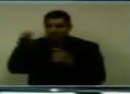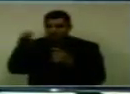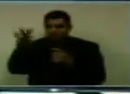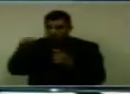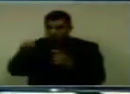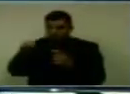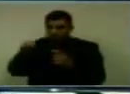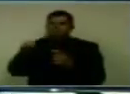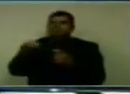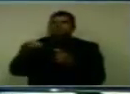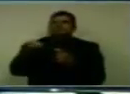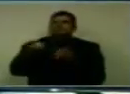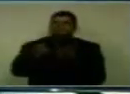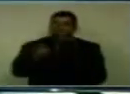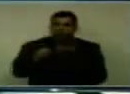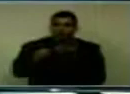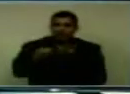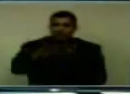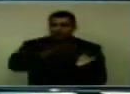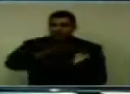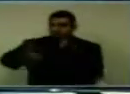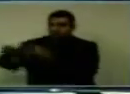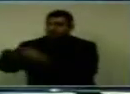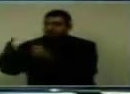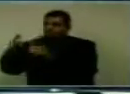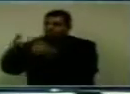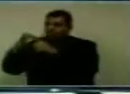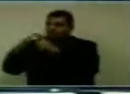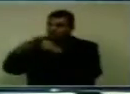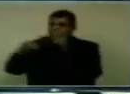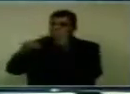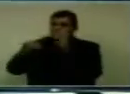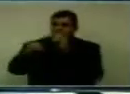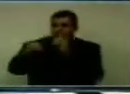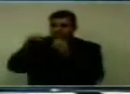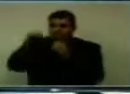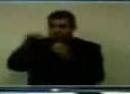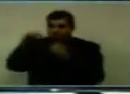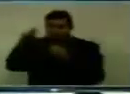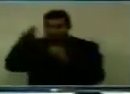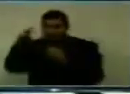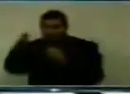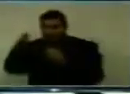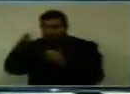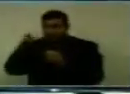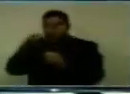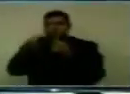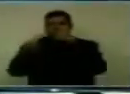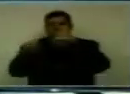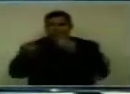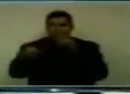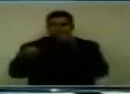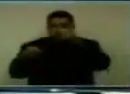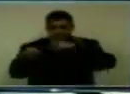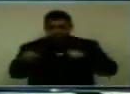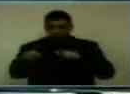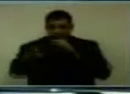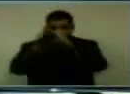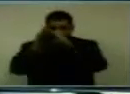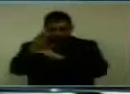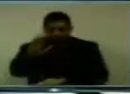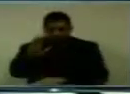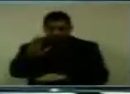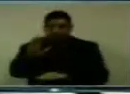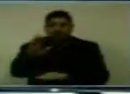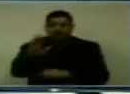coleta e tratamento de esgoto, que saiu de 3,05, índice, repito,